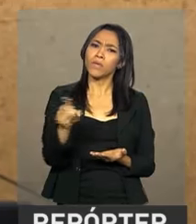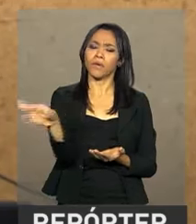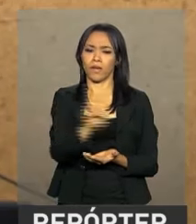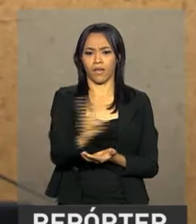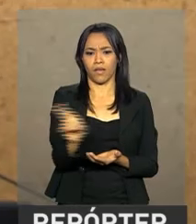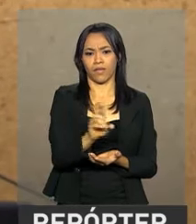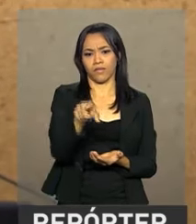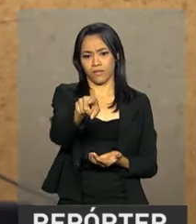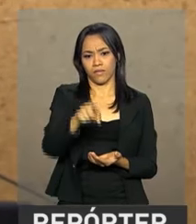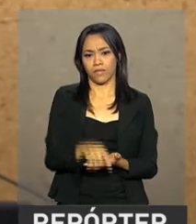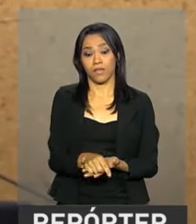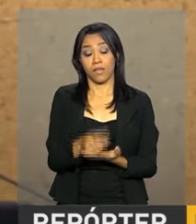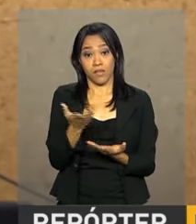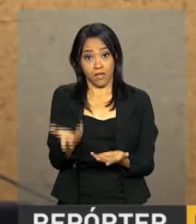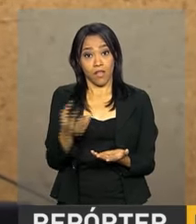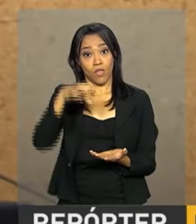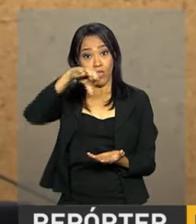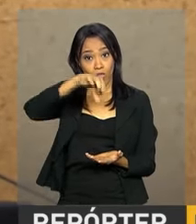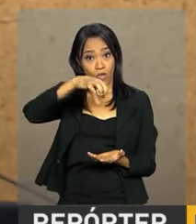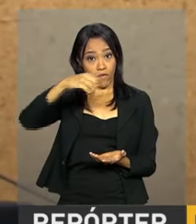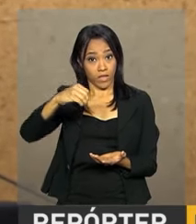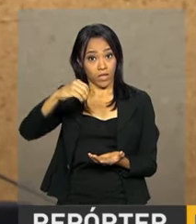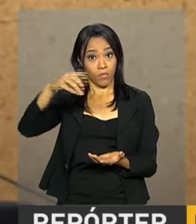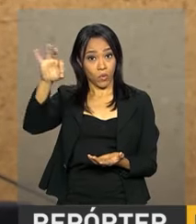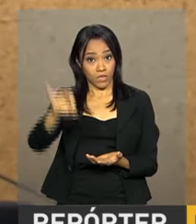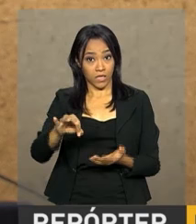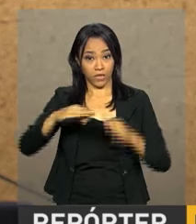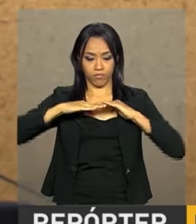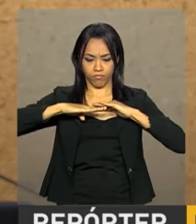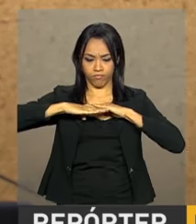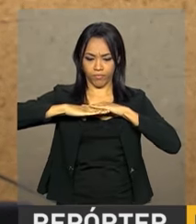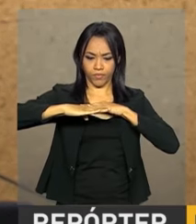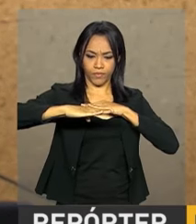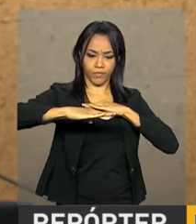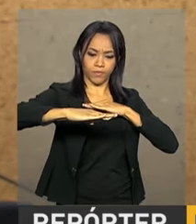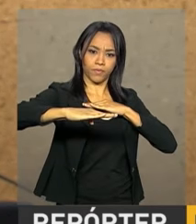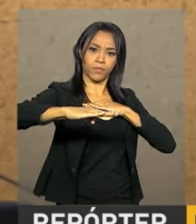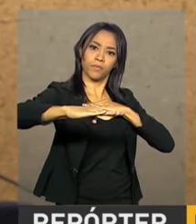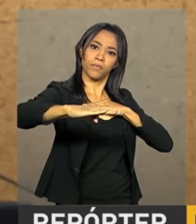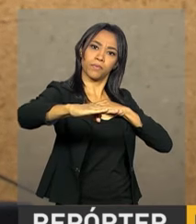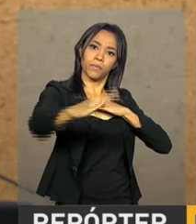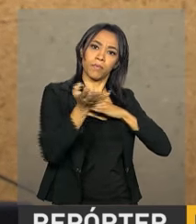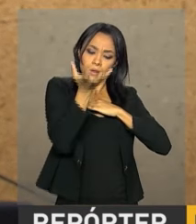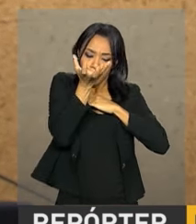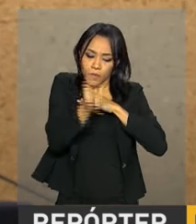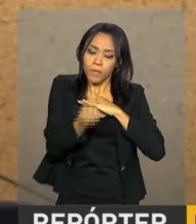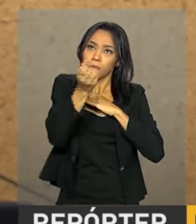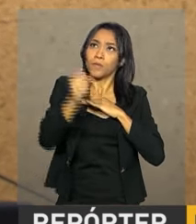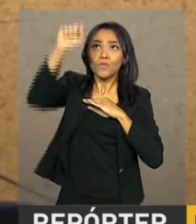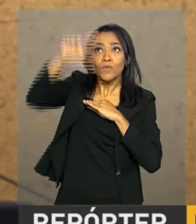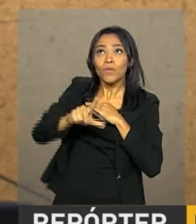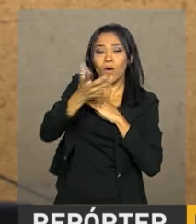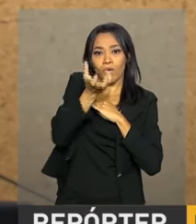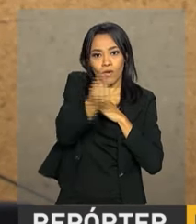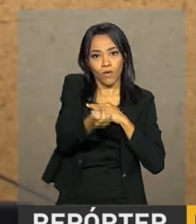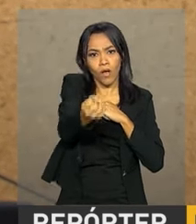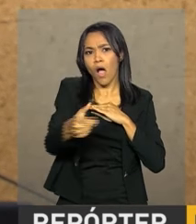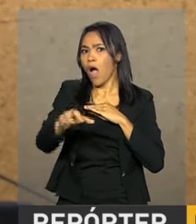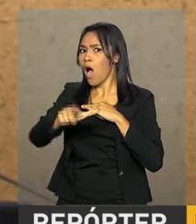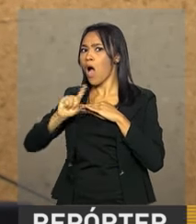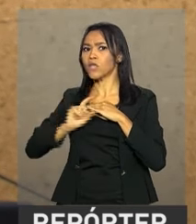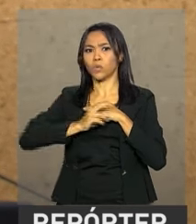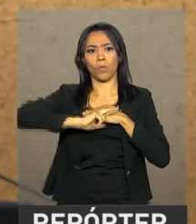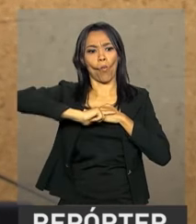ele ocupou praticamente 90% da área da laje de área disponível de Laje do ministério área que não era ocupada antes para